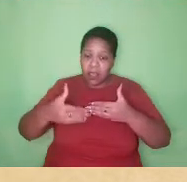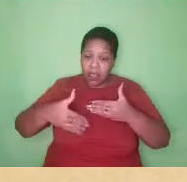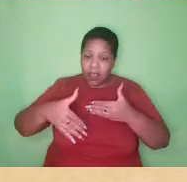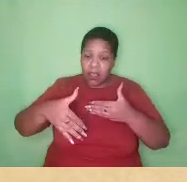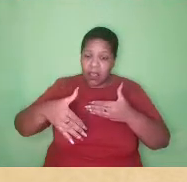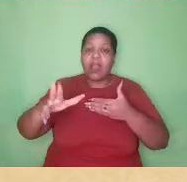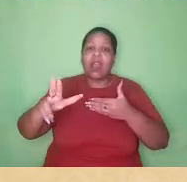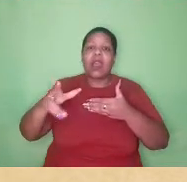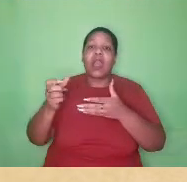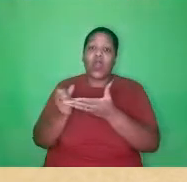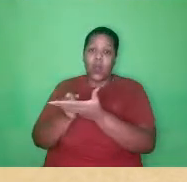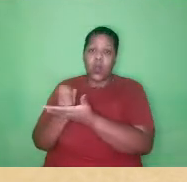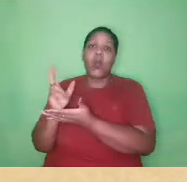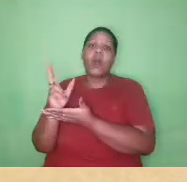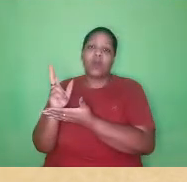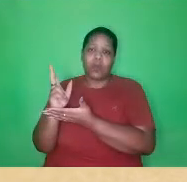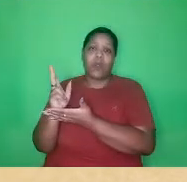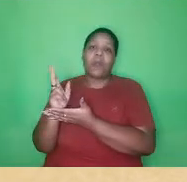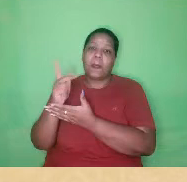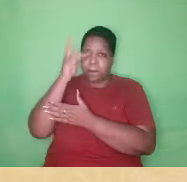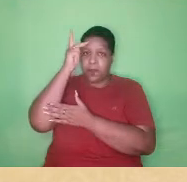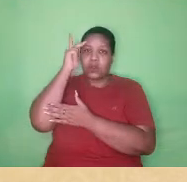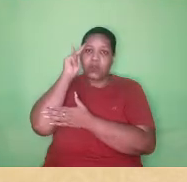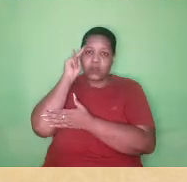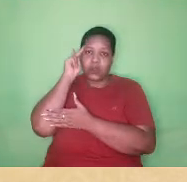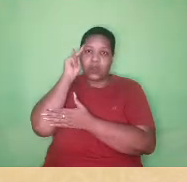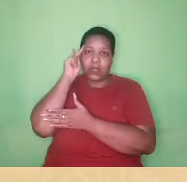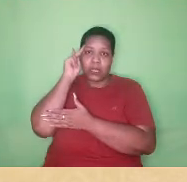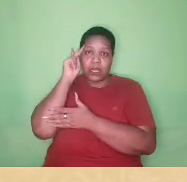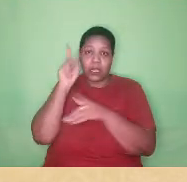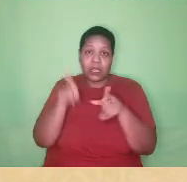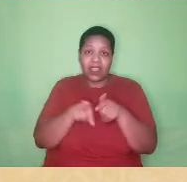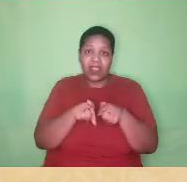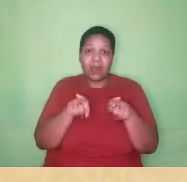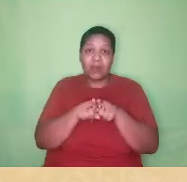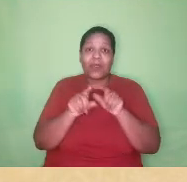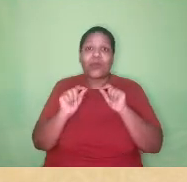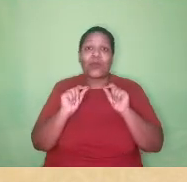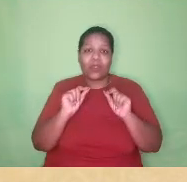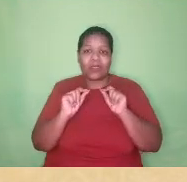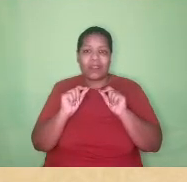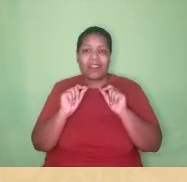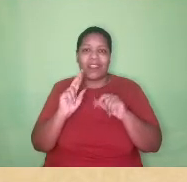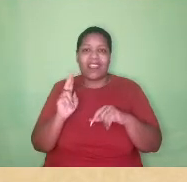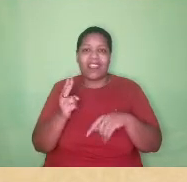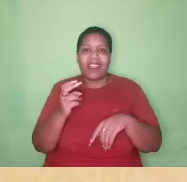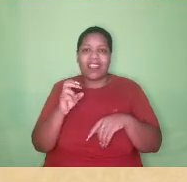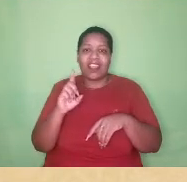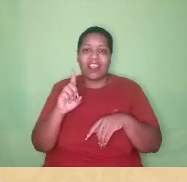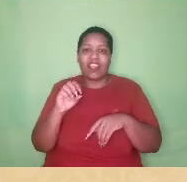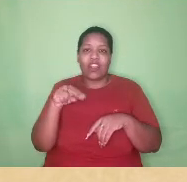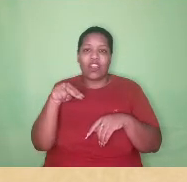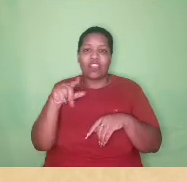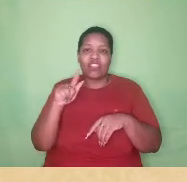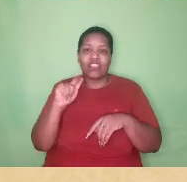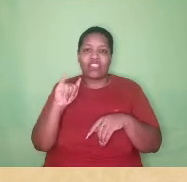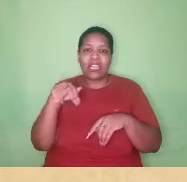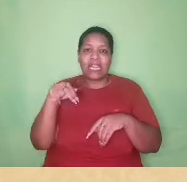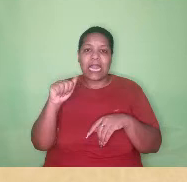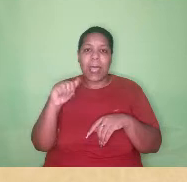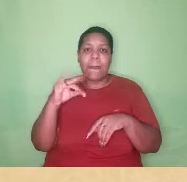dos africanos e endogenamente. Enquanto houvesse